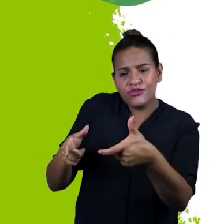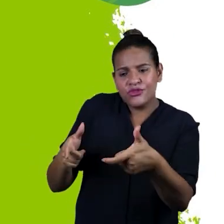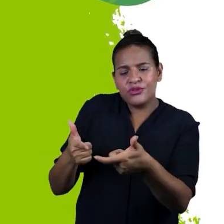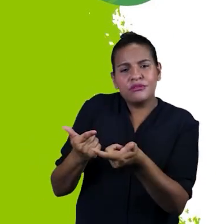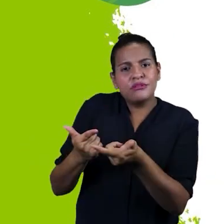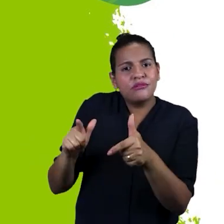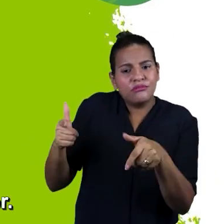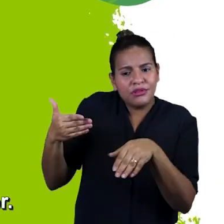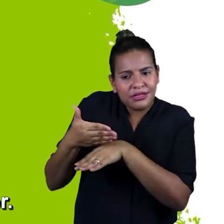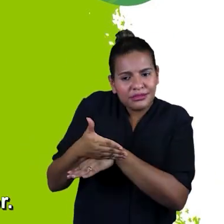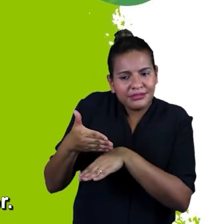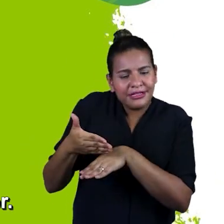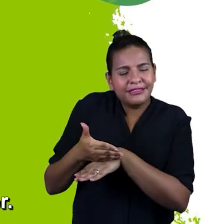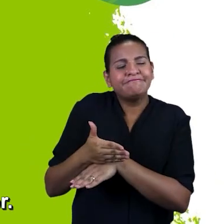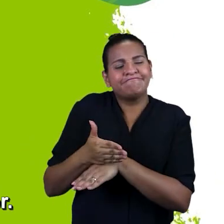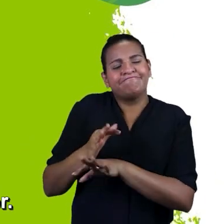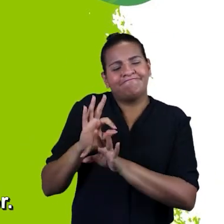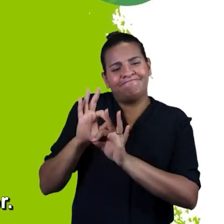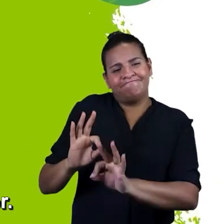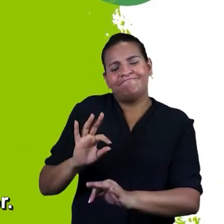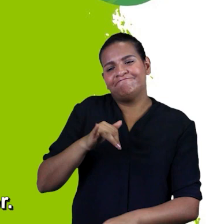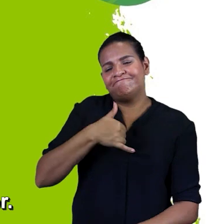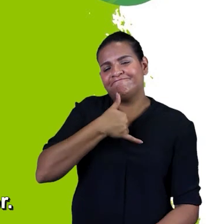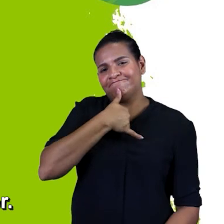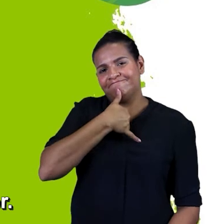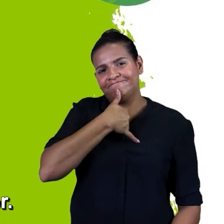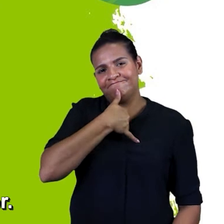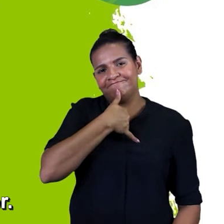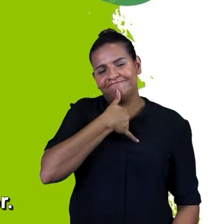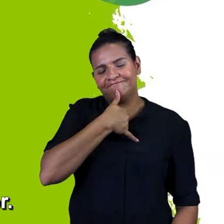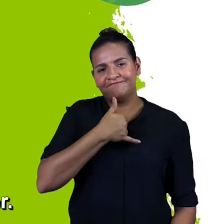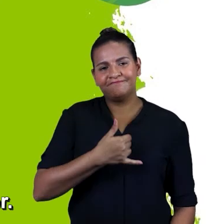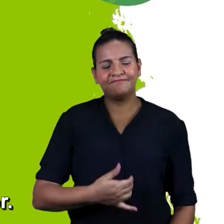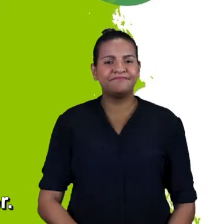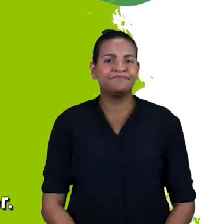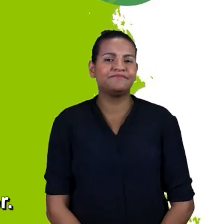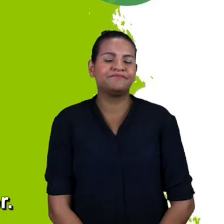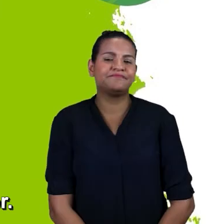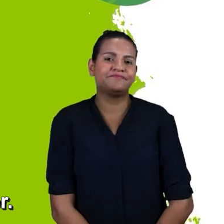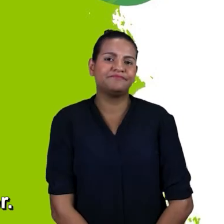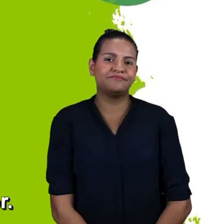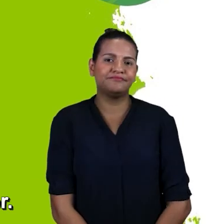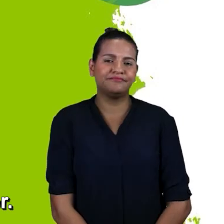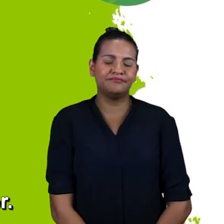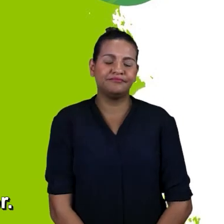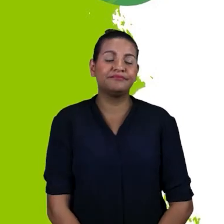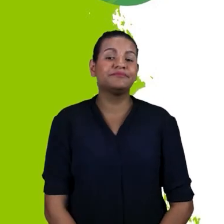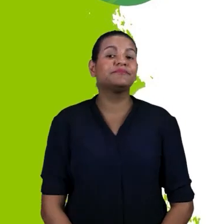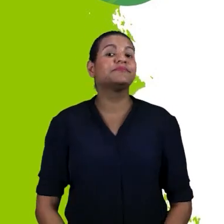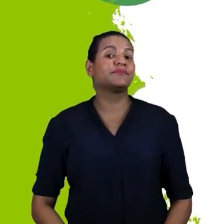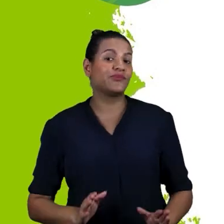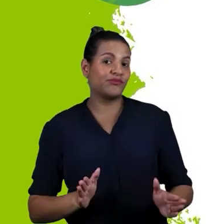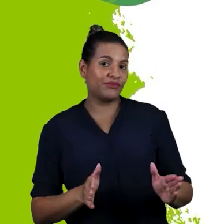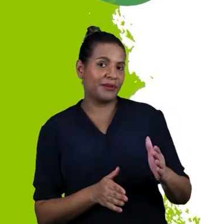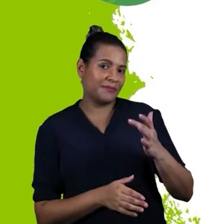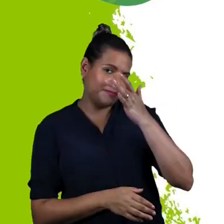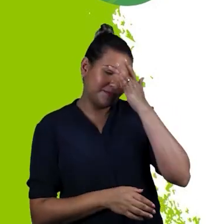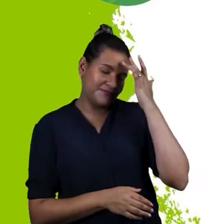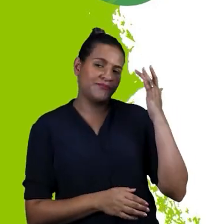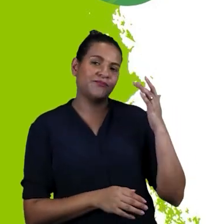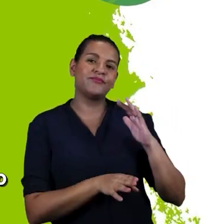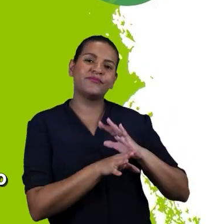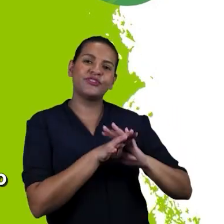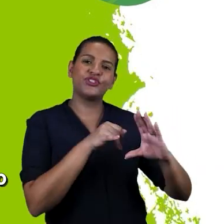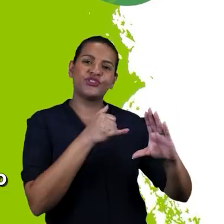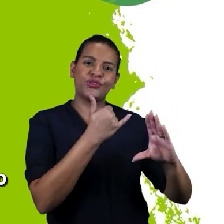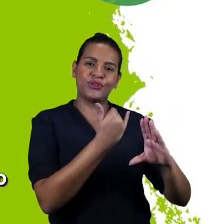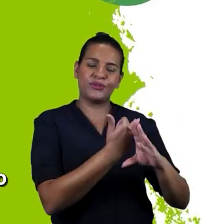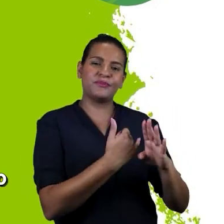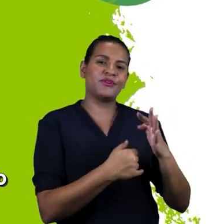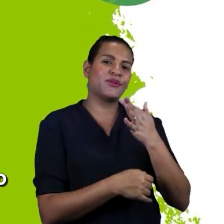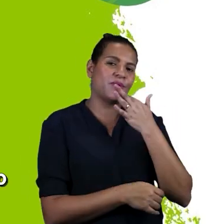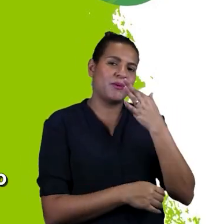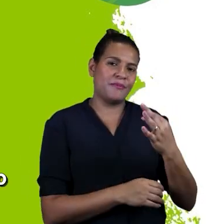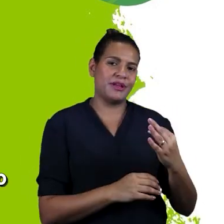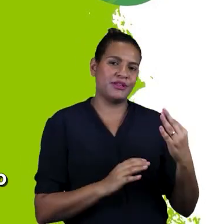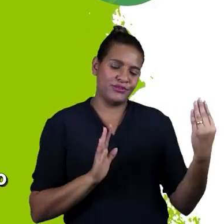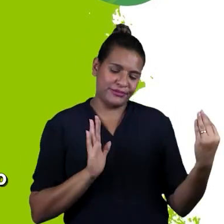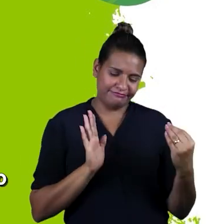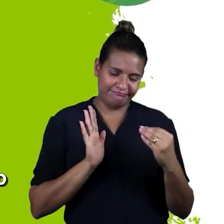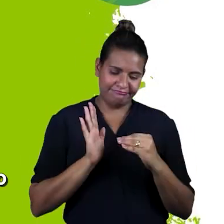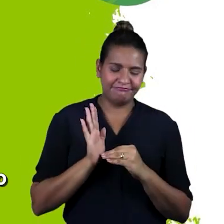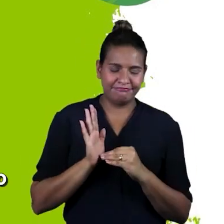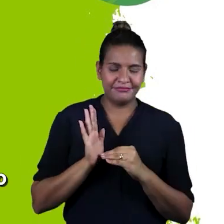nossa população não tem acesso a isso é bem triste, é um pouco bem desanimador. Então, a gente recebeu